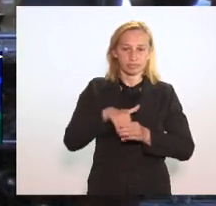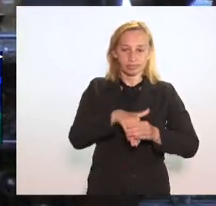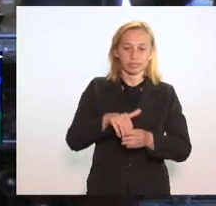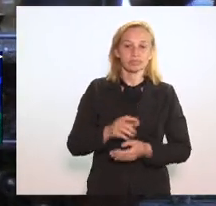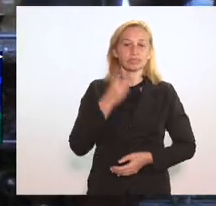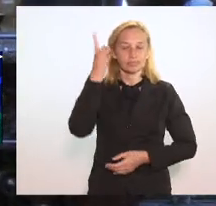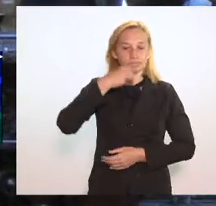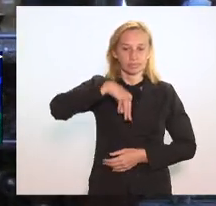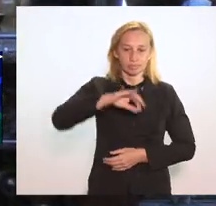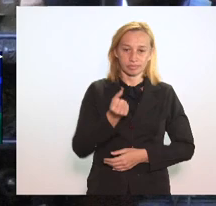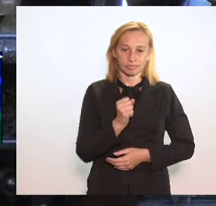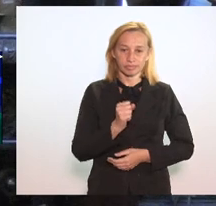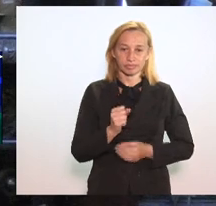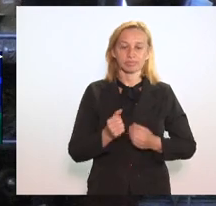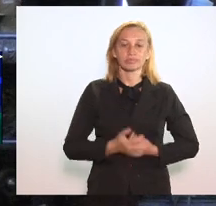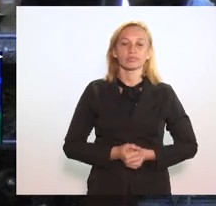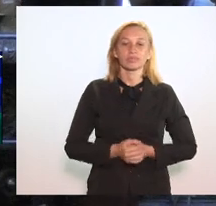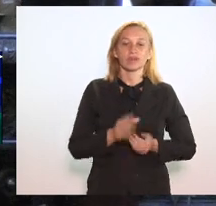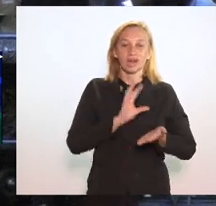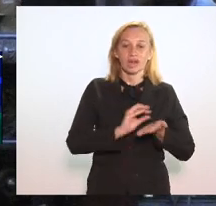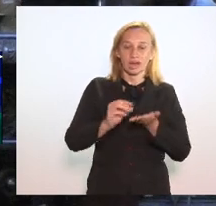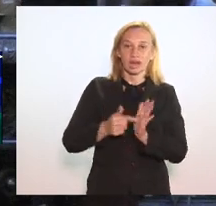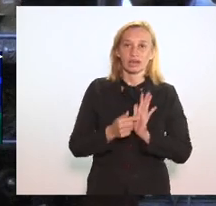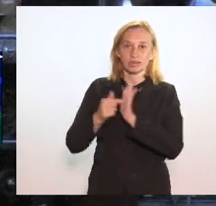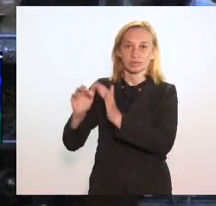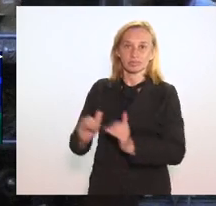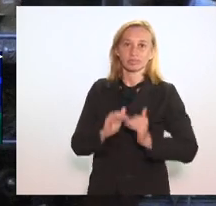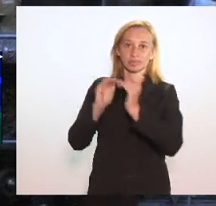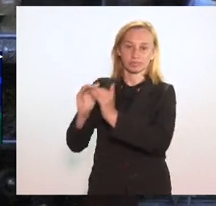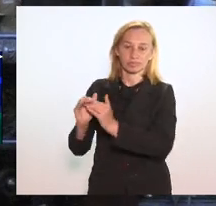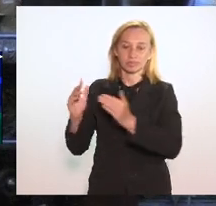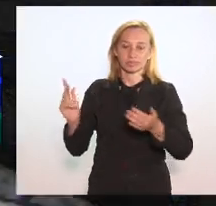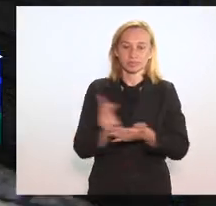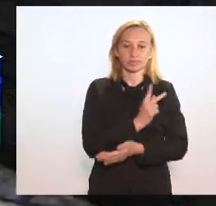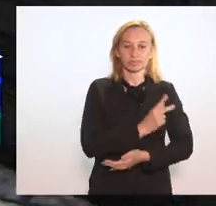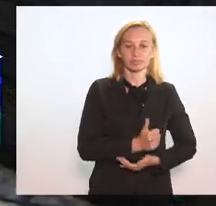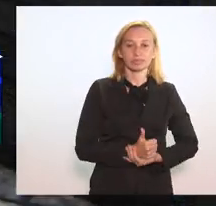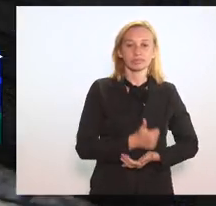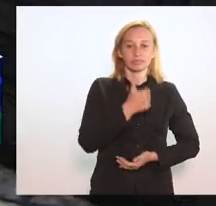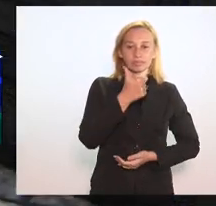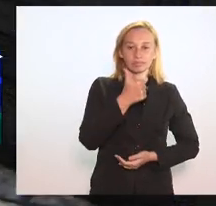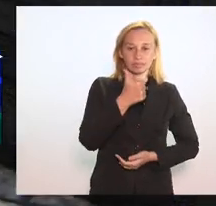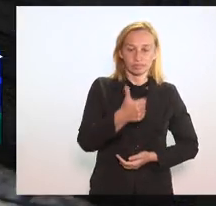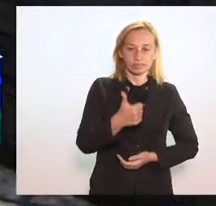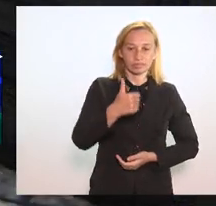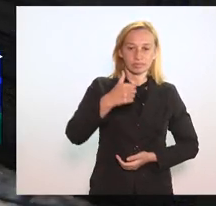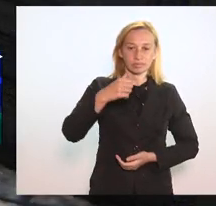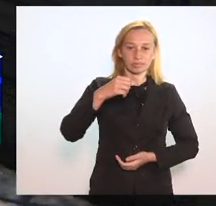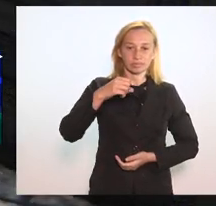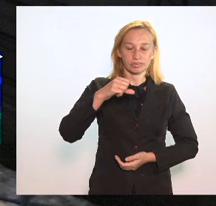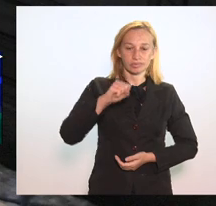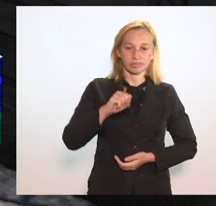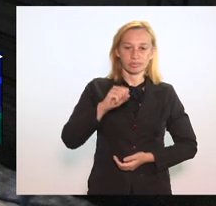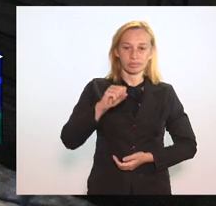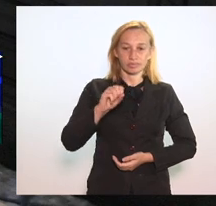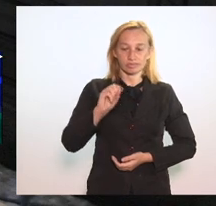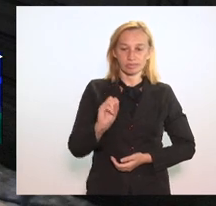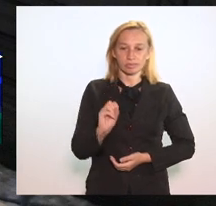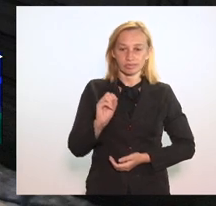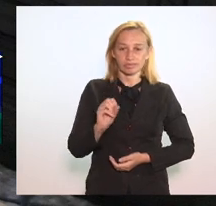Deputado da Marta por favor Ah tá reflete com exatidão o ocorrido na 18ª sessão ordinária que